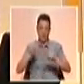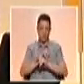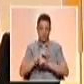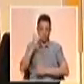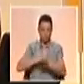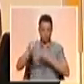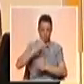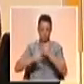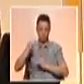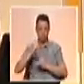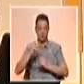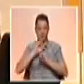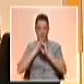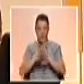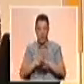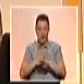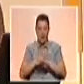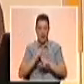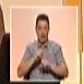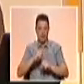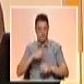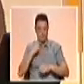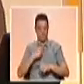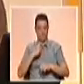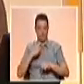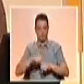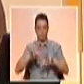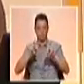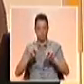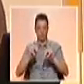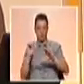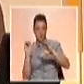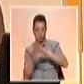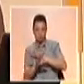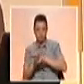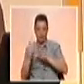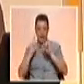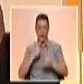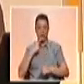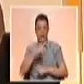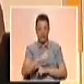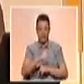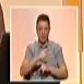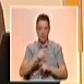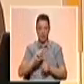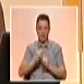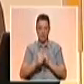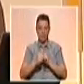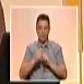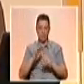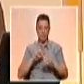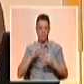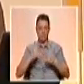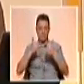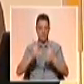aquilo que nós chamamos de autodepuração, portanto, a própria limpeza, portanto, a carga que é lançada é muito superior à capacidade de regeneração do rio.